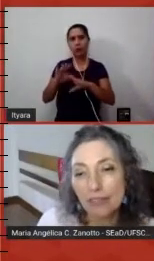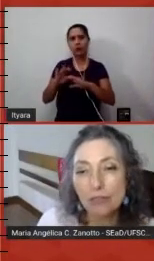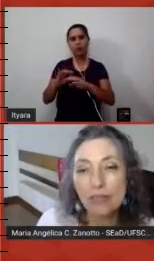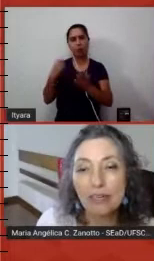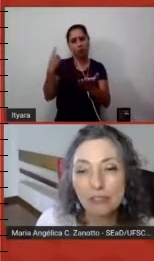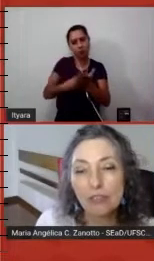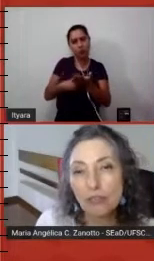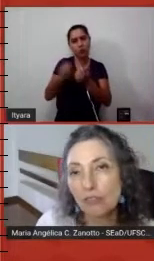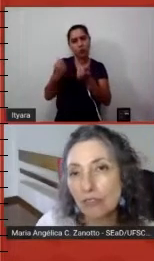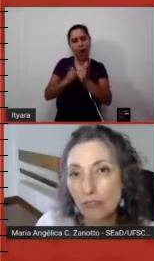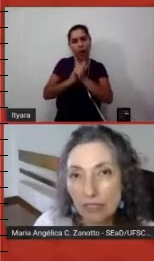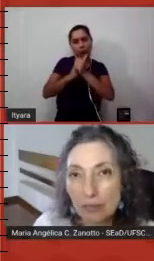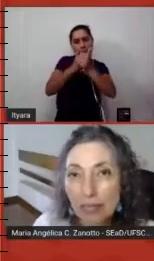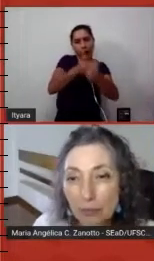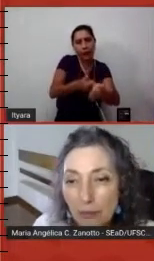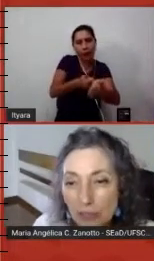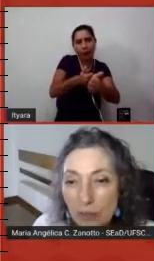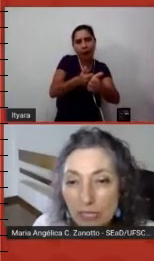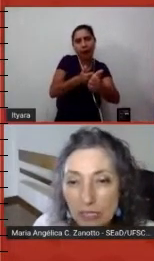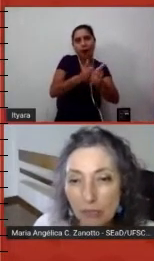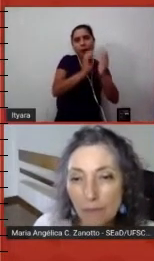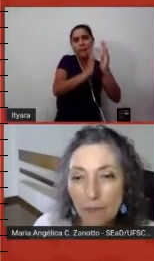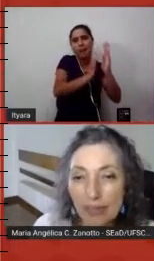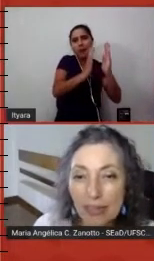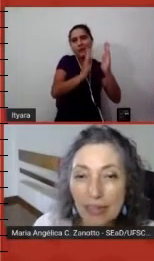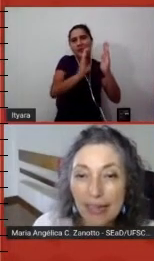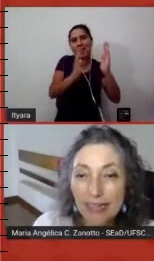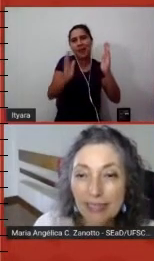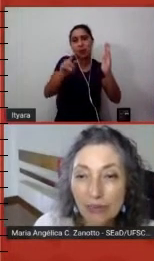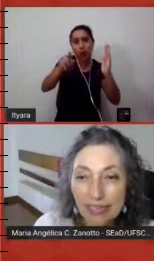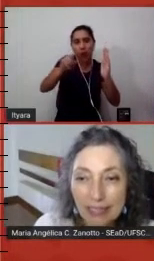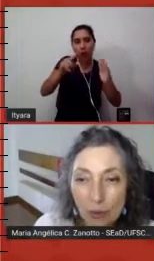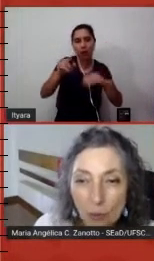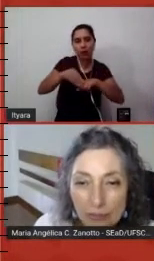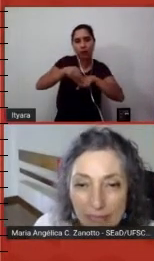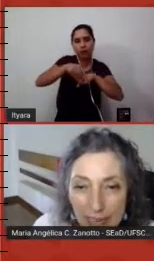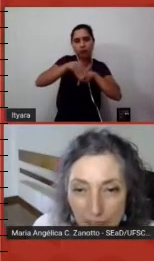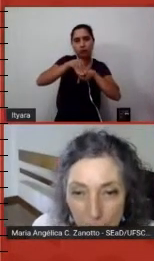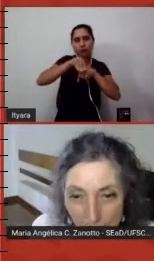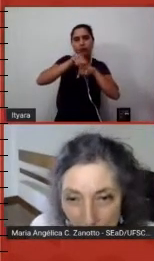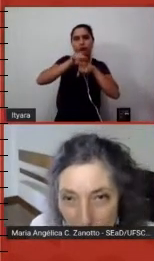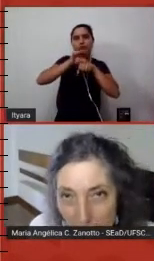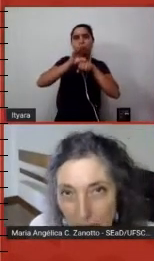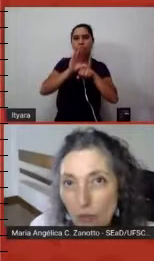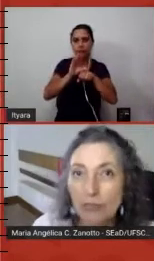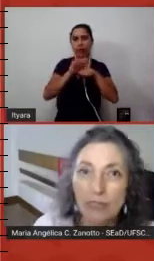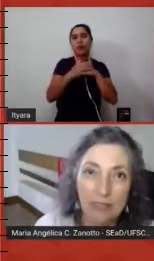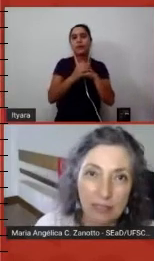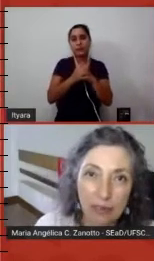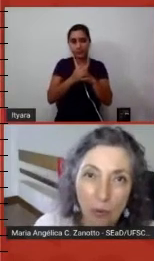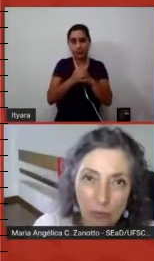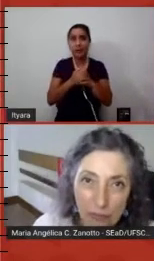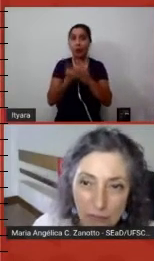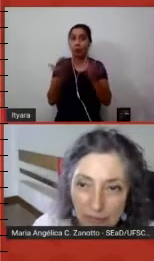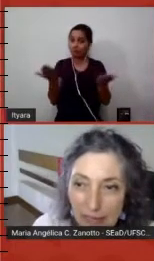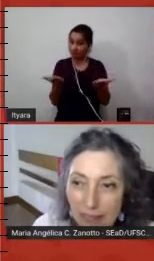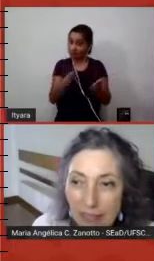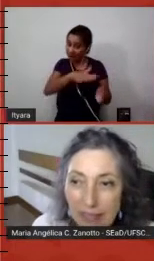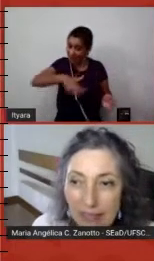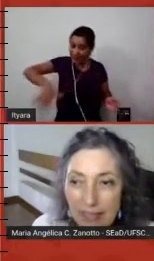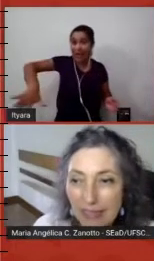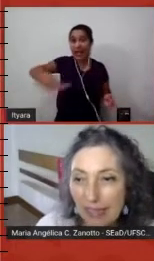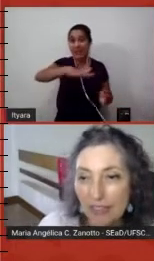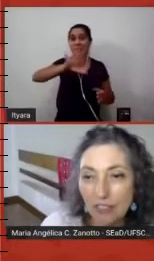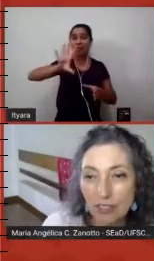o processo de construção do conhecimento pelo educando, né? Então, é nesse contexto aqui que as rubricas se encontram,